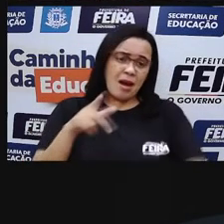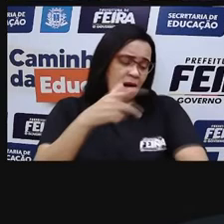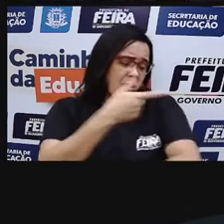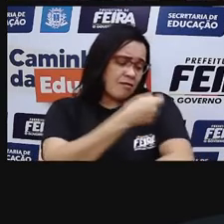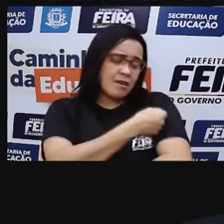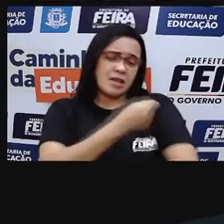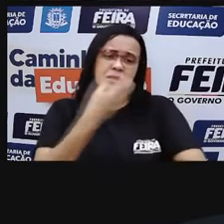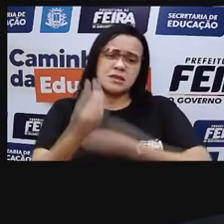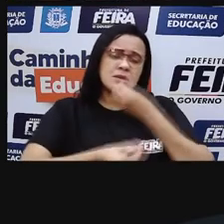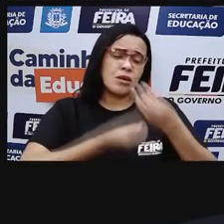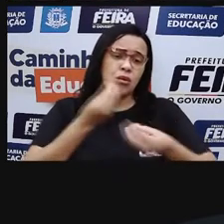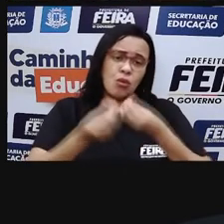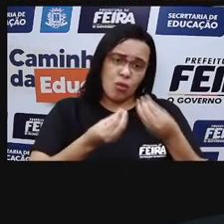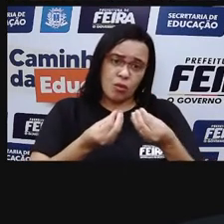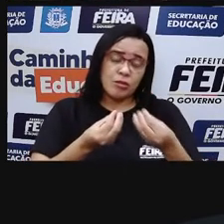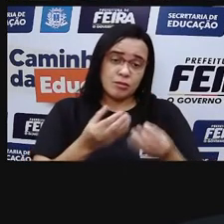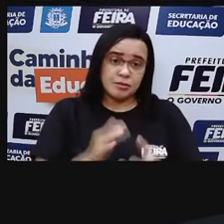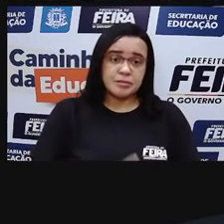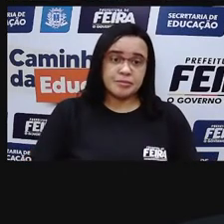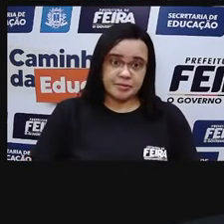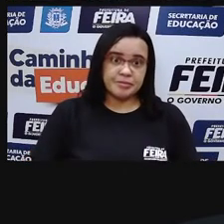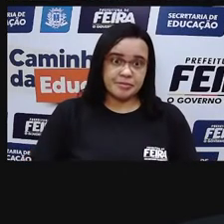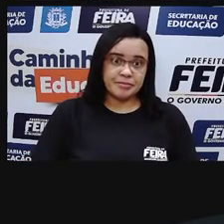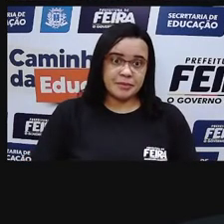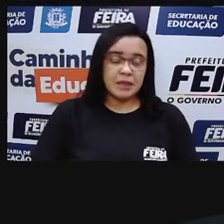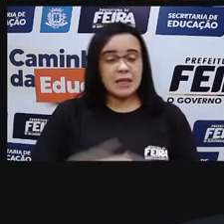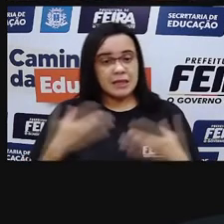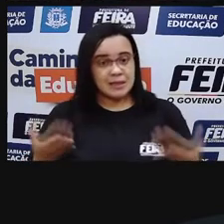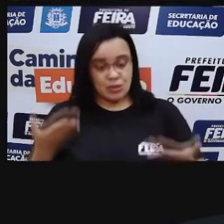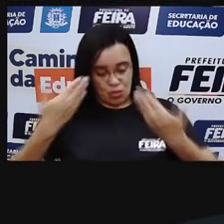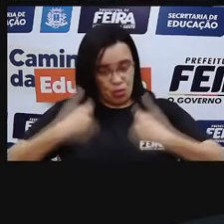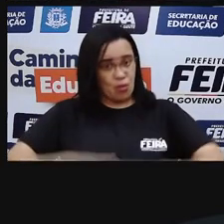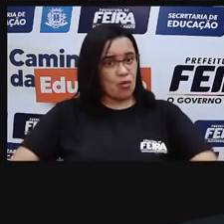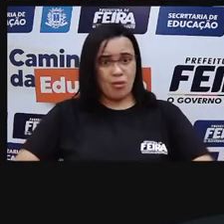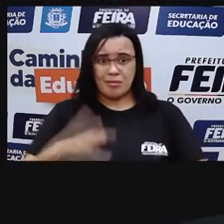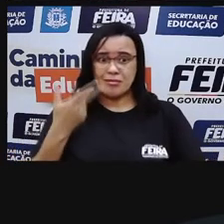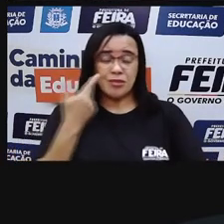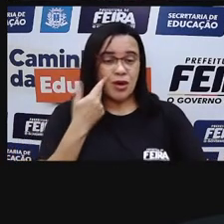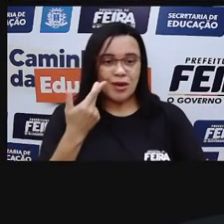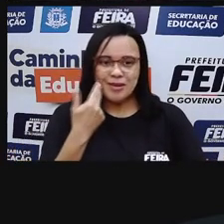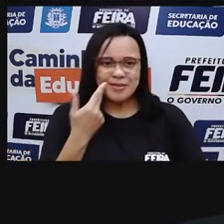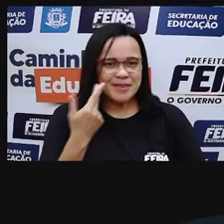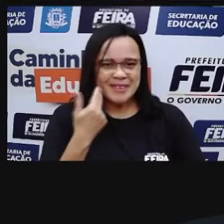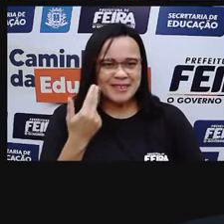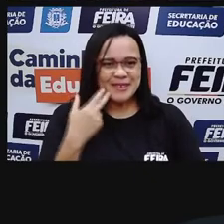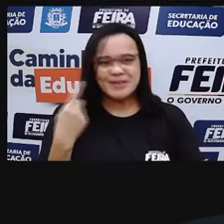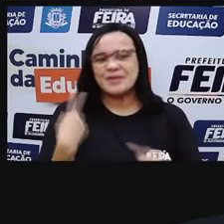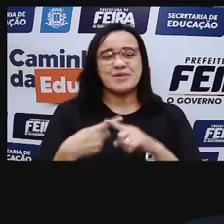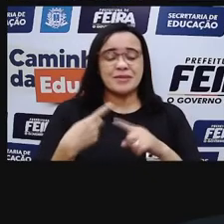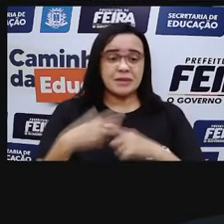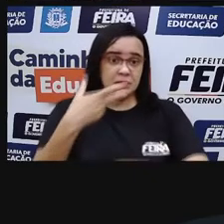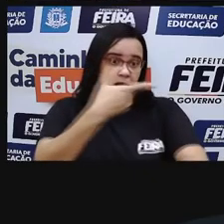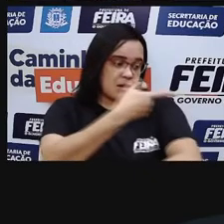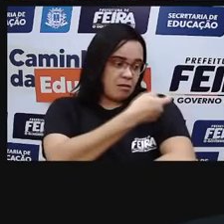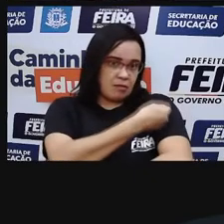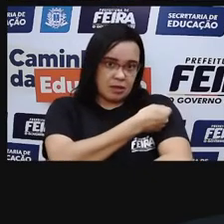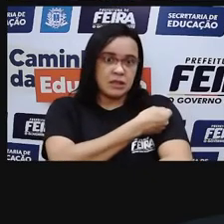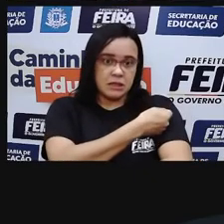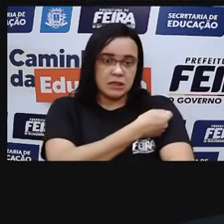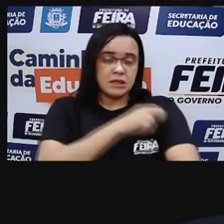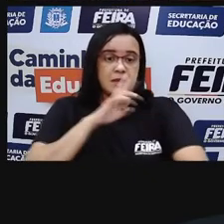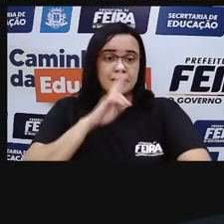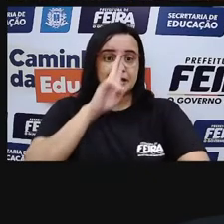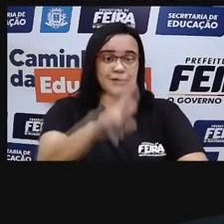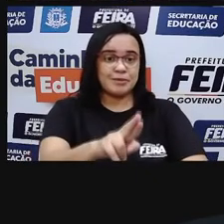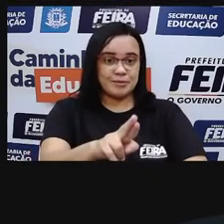onde? Isso naturalmente acontece no nosso corpo. A vacina, ela vai ser uma resposta imune que acontece de